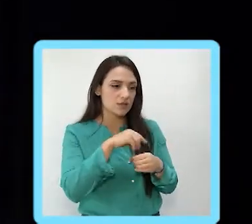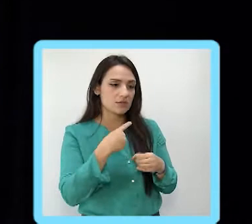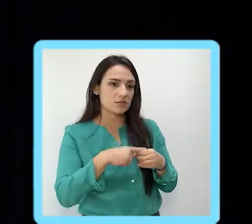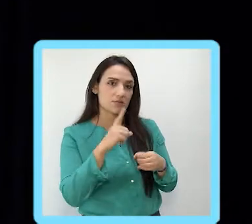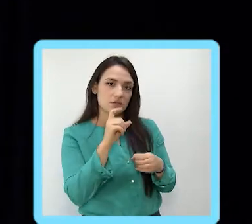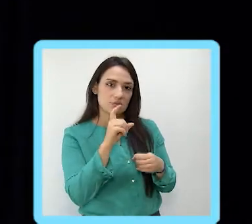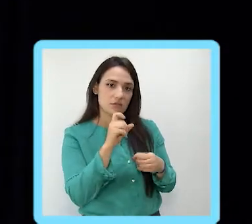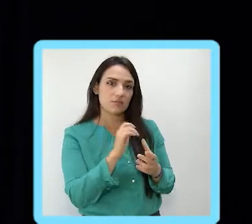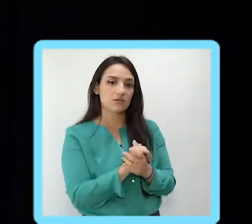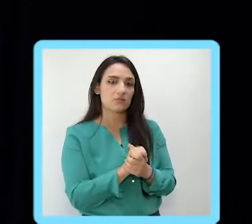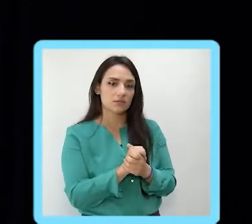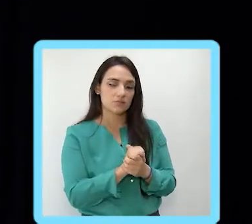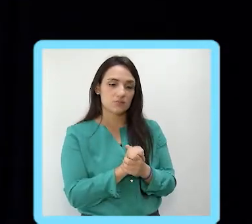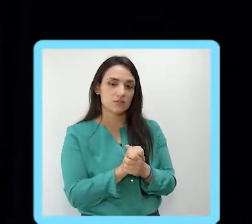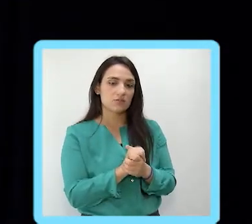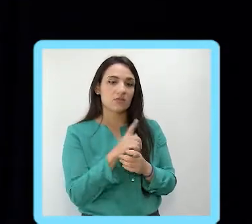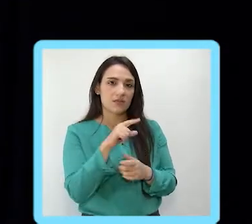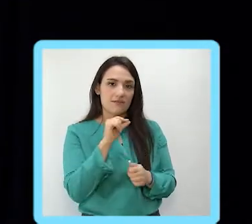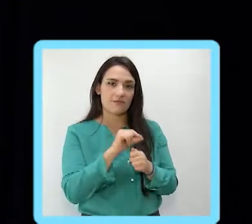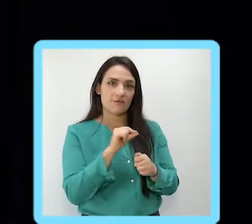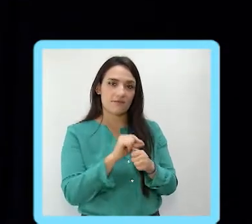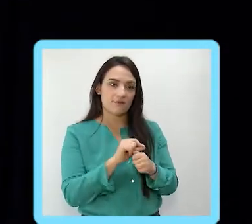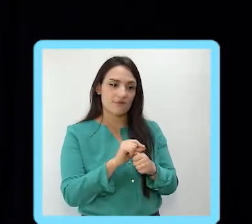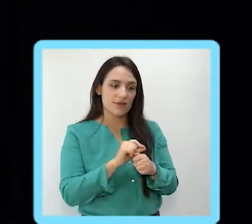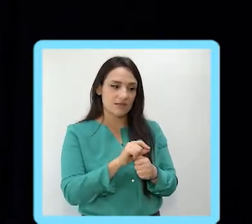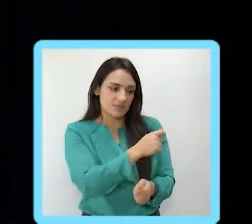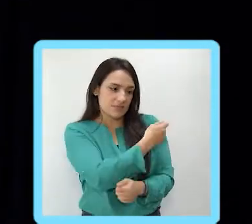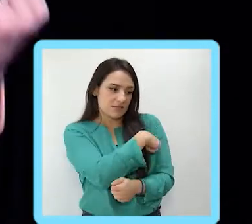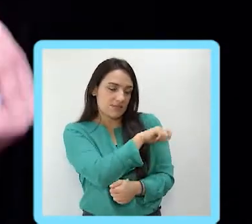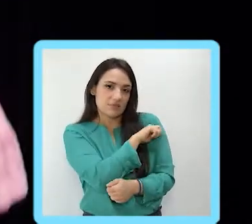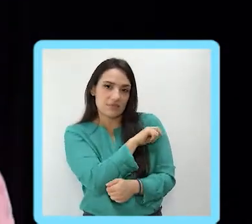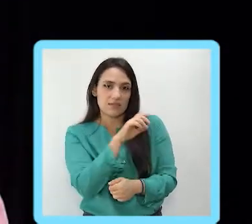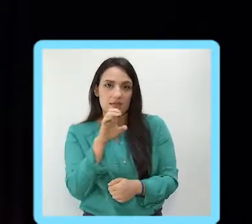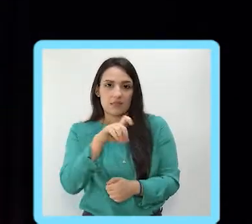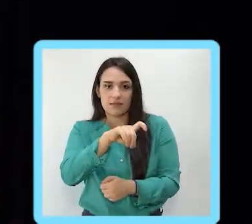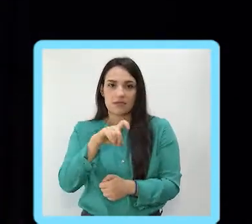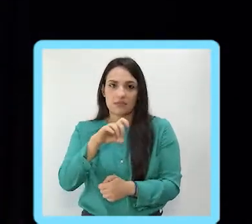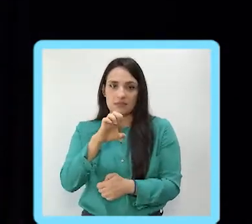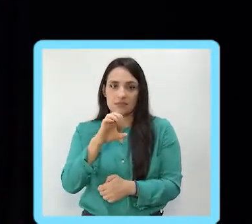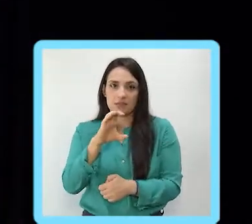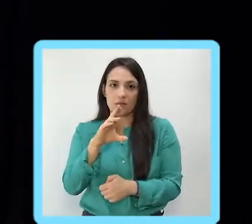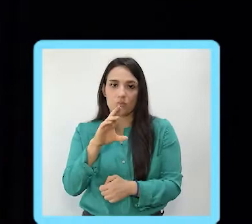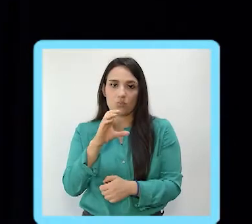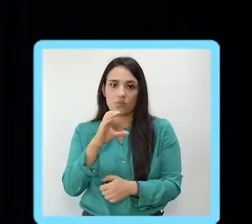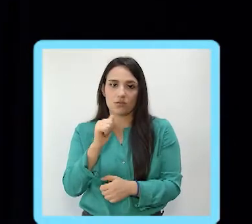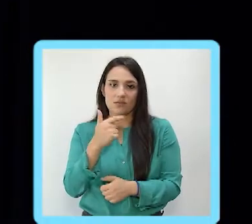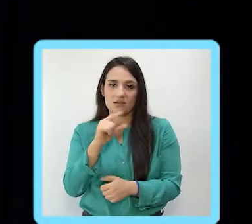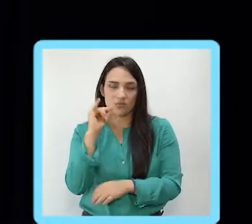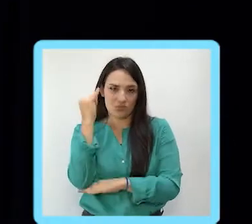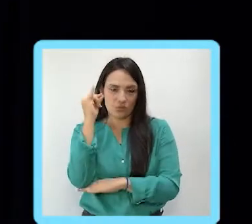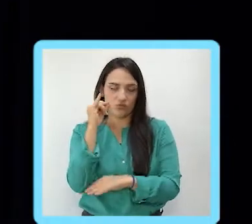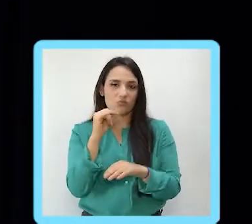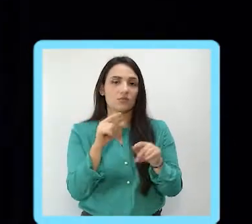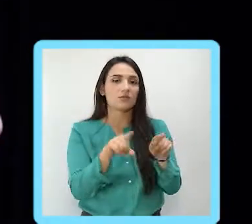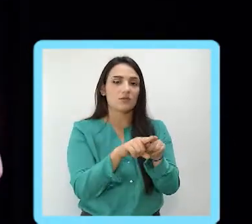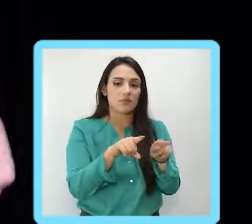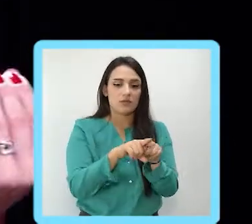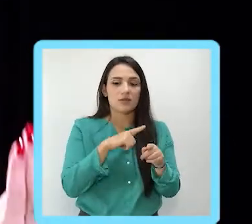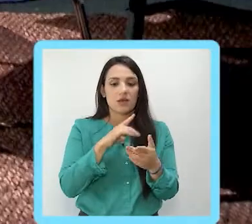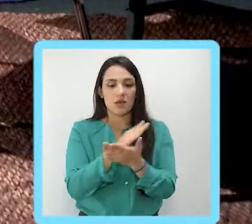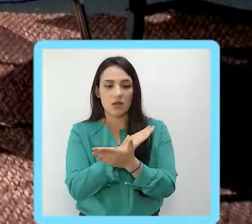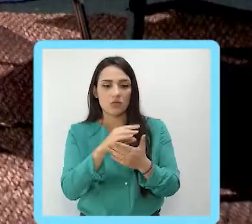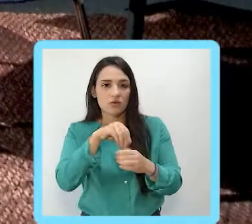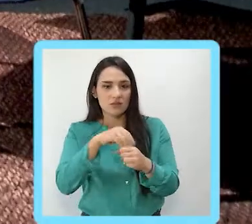estão fazendo apenas execução fiscal. E eu tenho procurador em Dourados que faz saúde. Eu tenho procurador